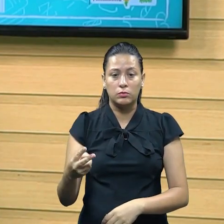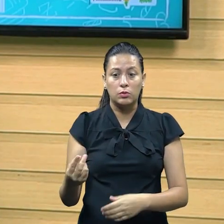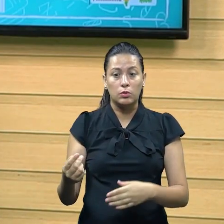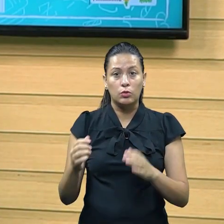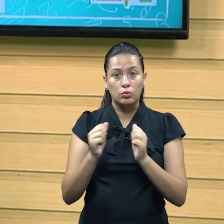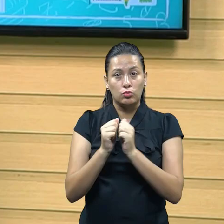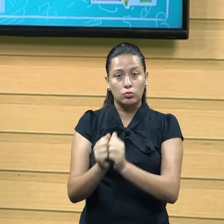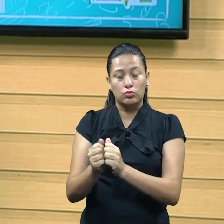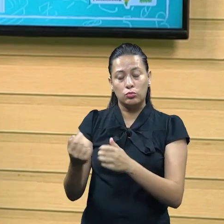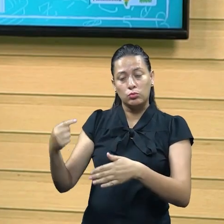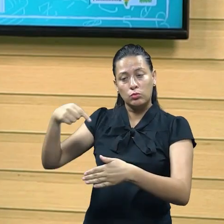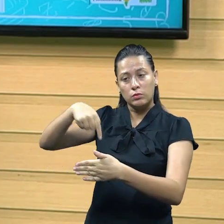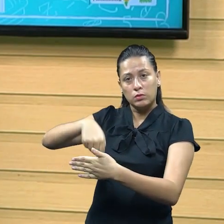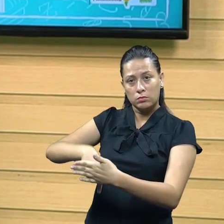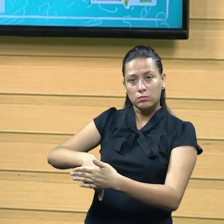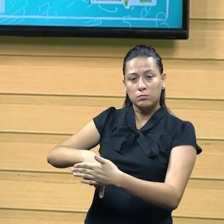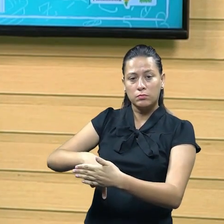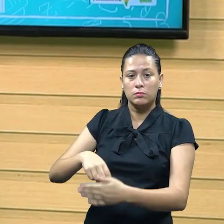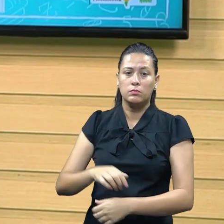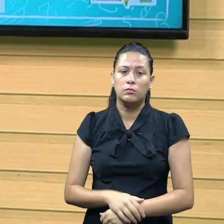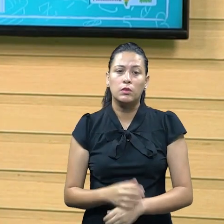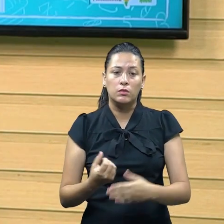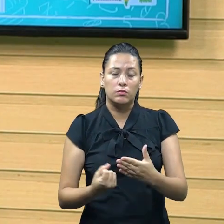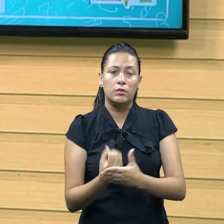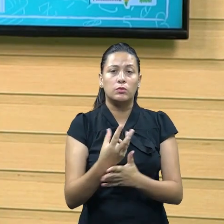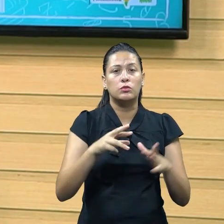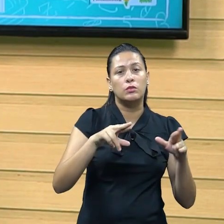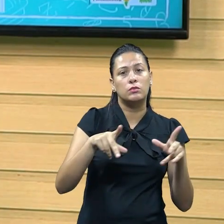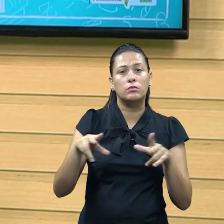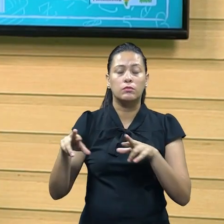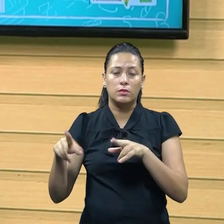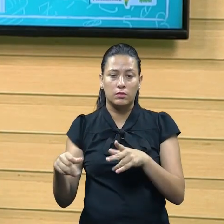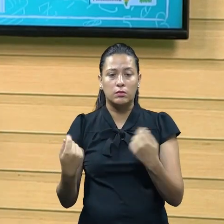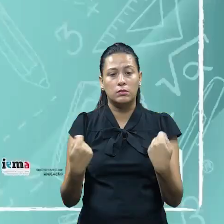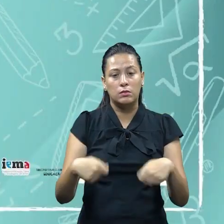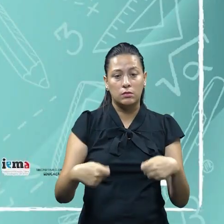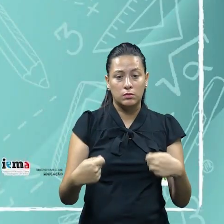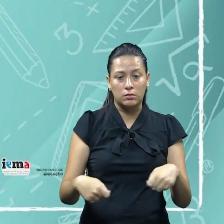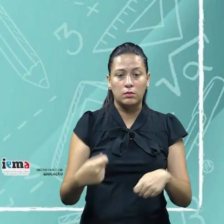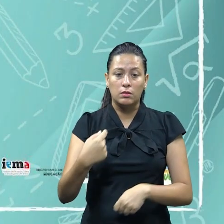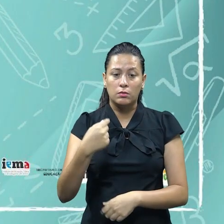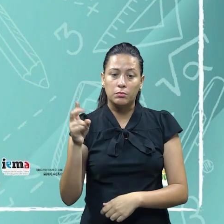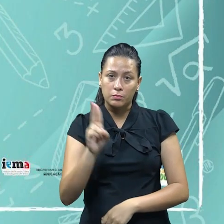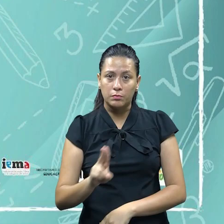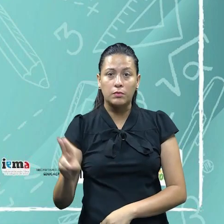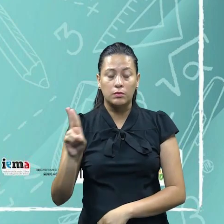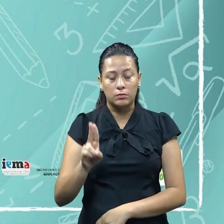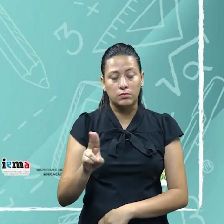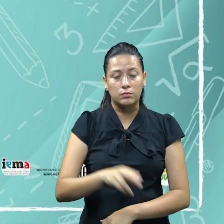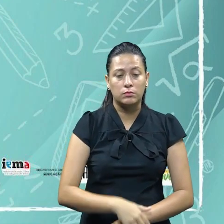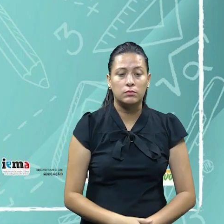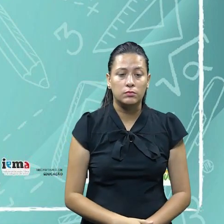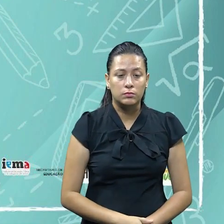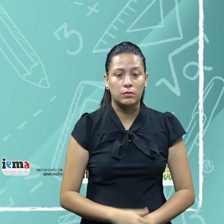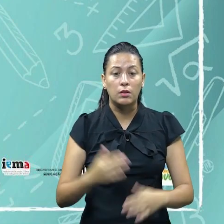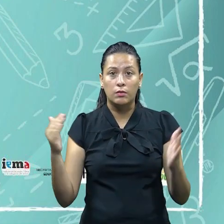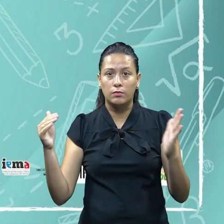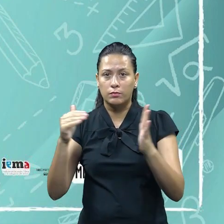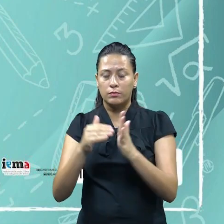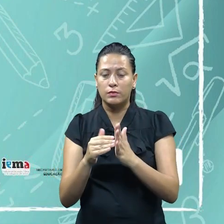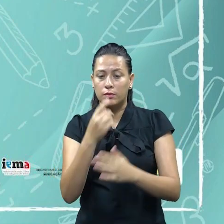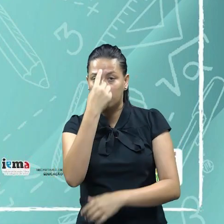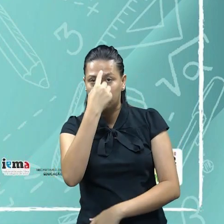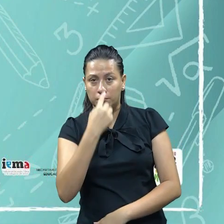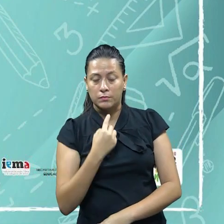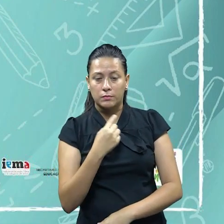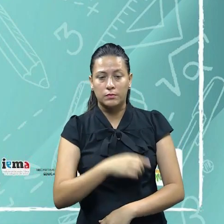o aterramento vai gerar a diferença de potencial necessária para aquilo que eu vou utilizar. E aí no final nós temos